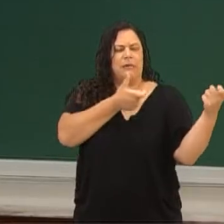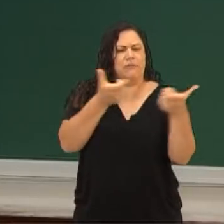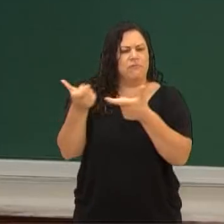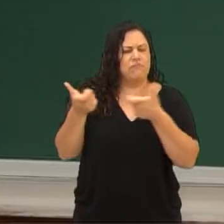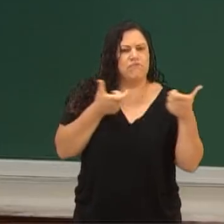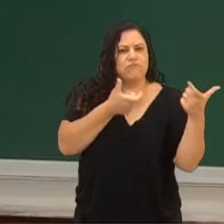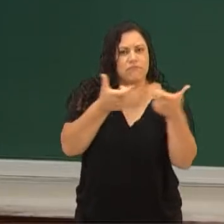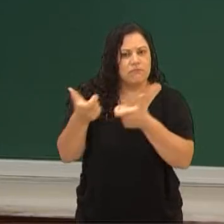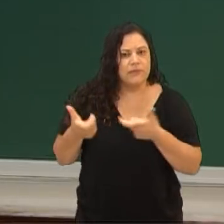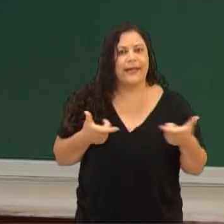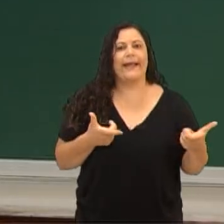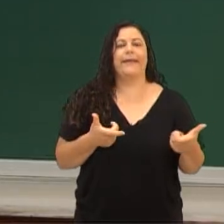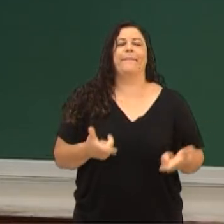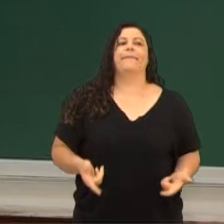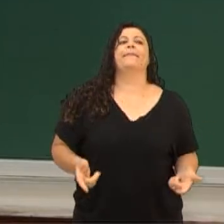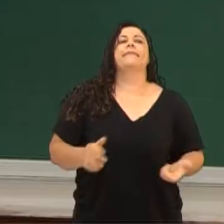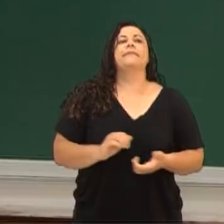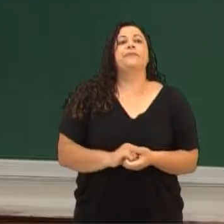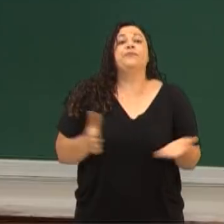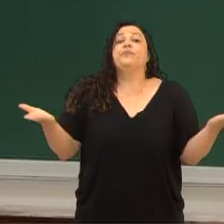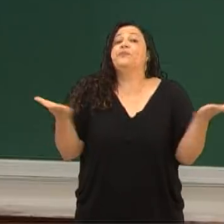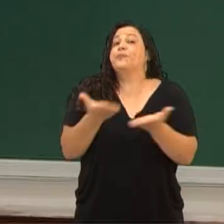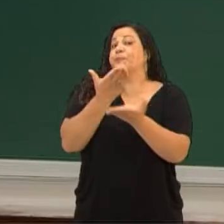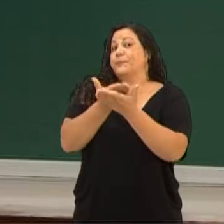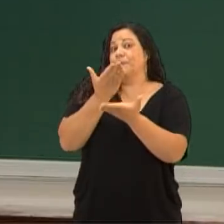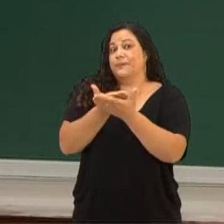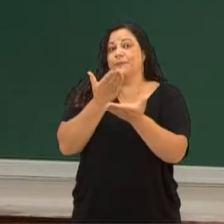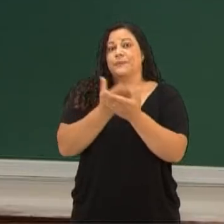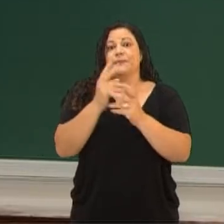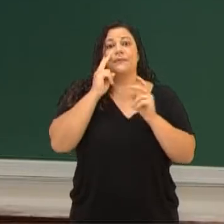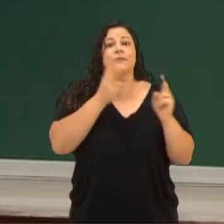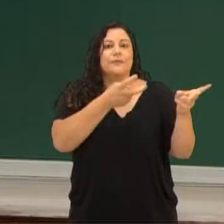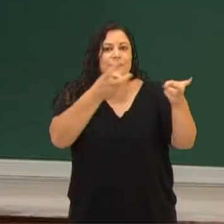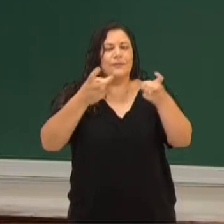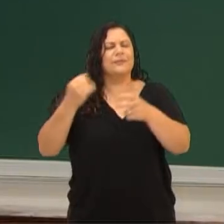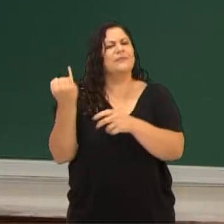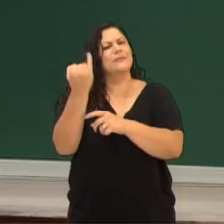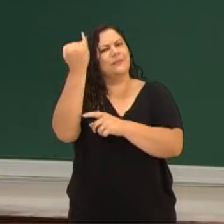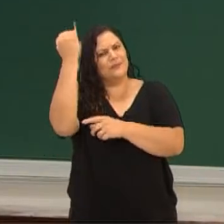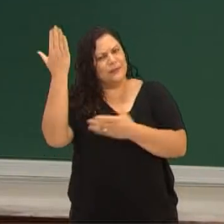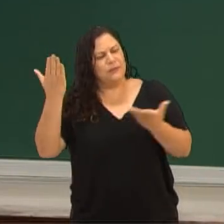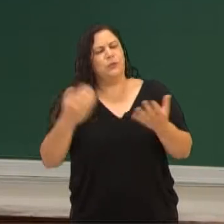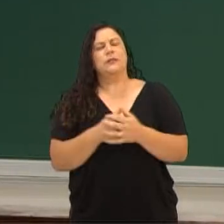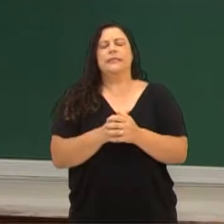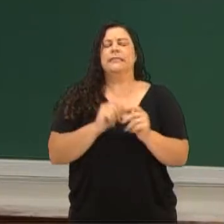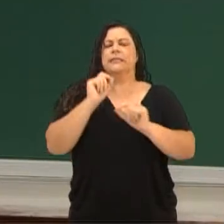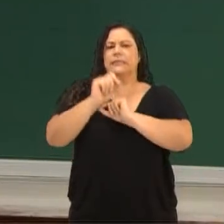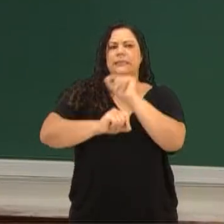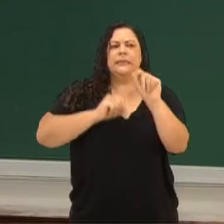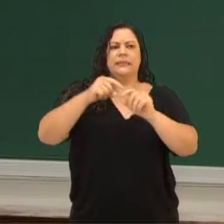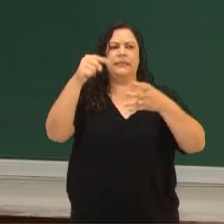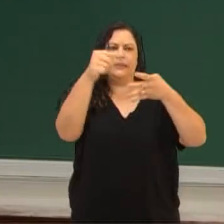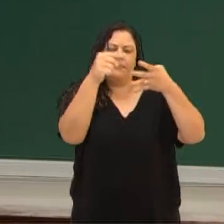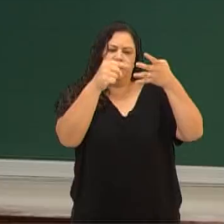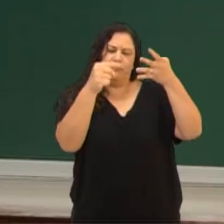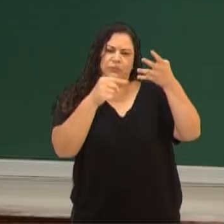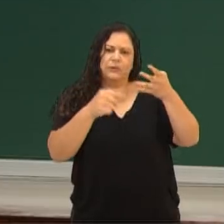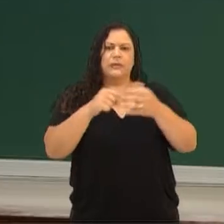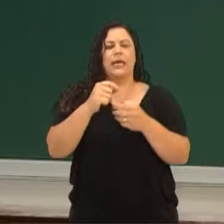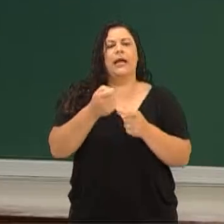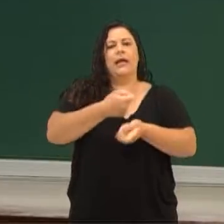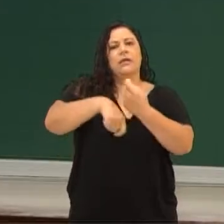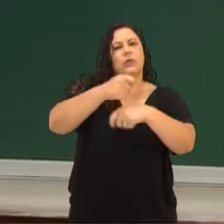lado. Hoje vimos aí então a importância do primeiro setor da economia, extrativismo, agropecuária na economia